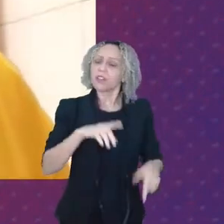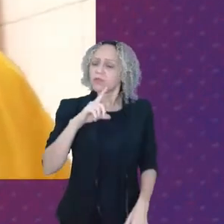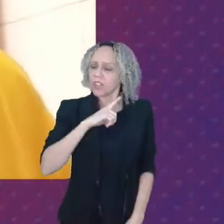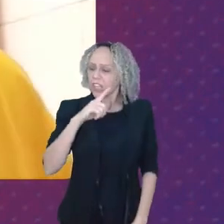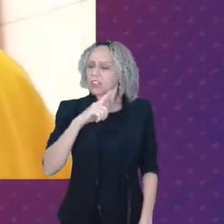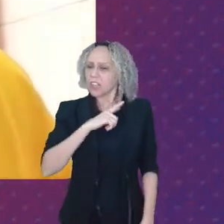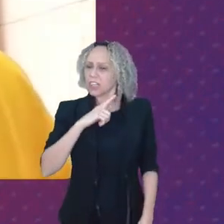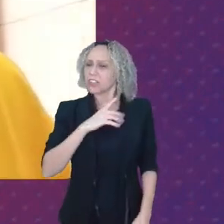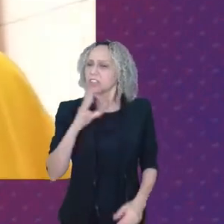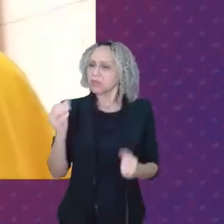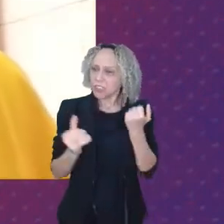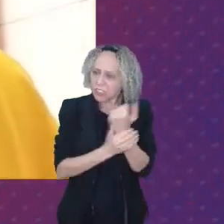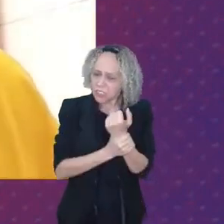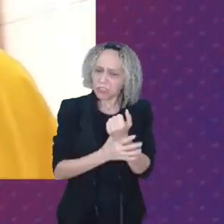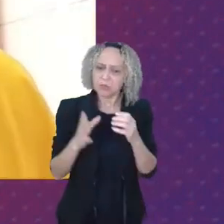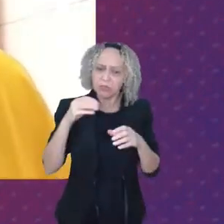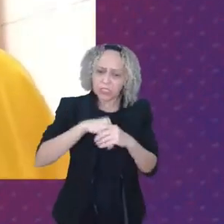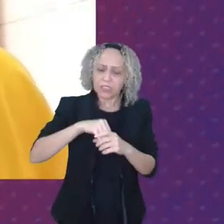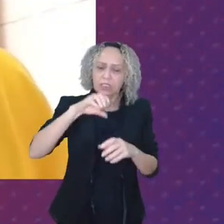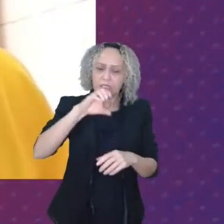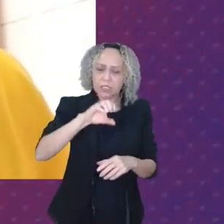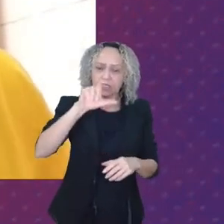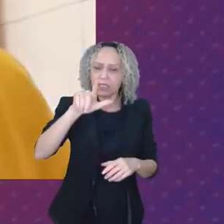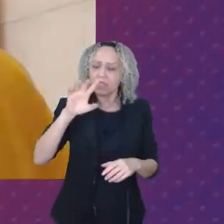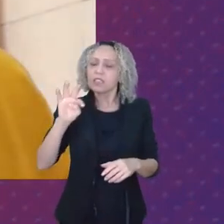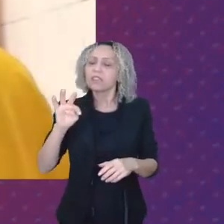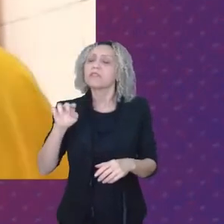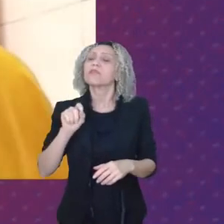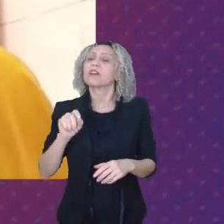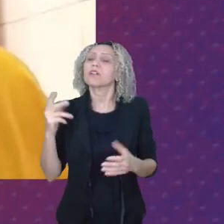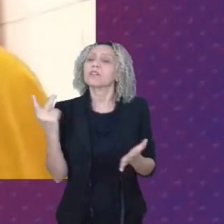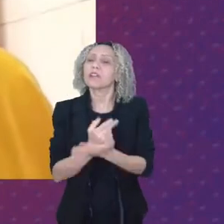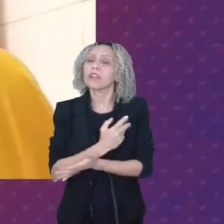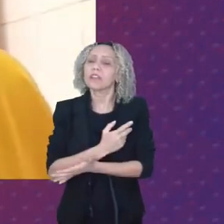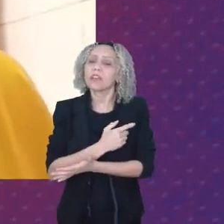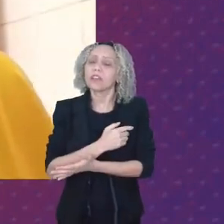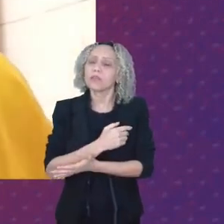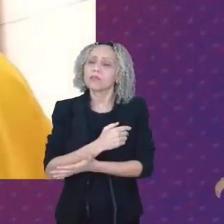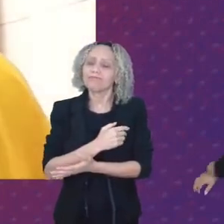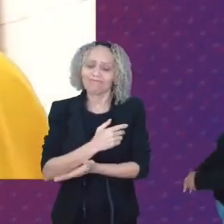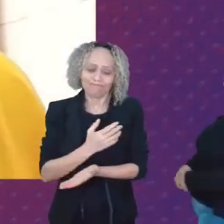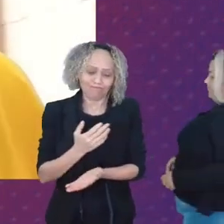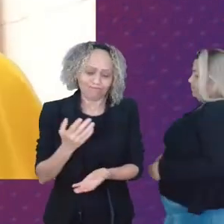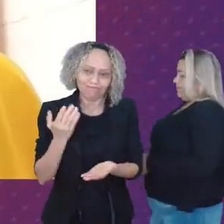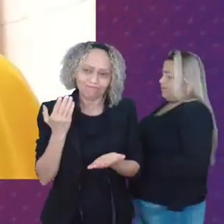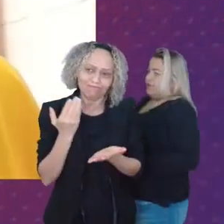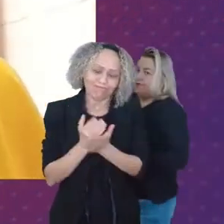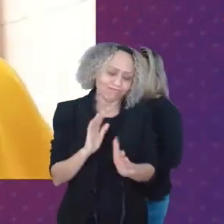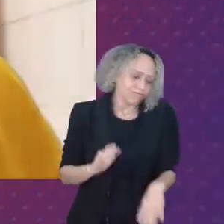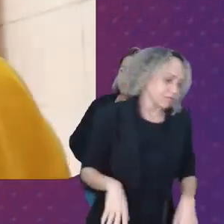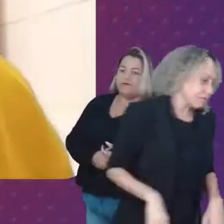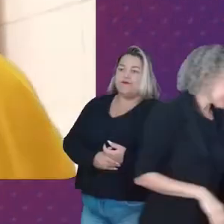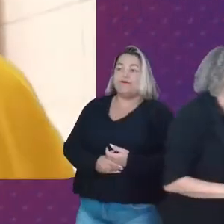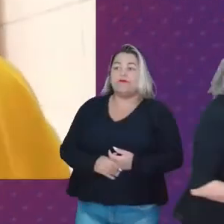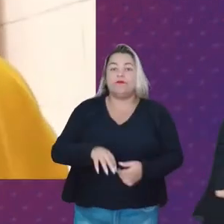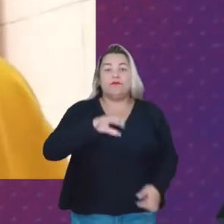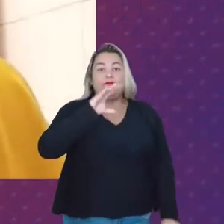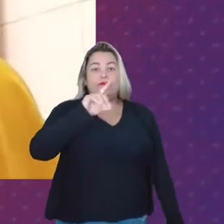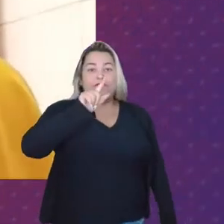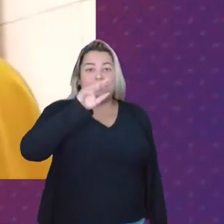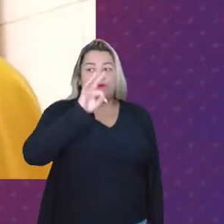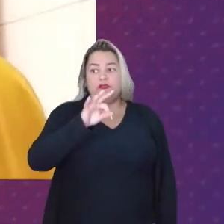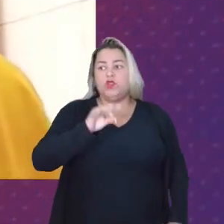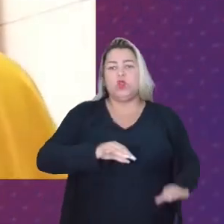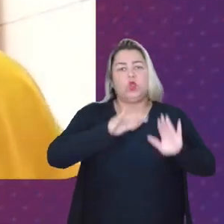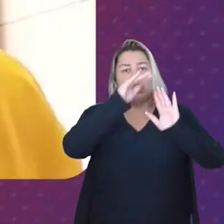da CLT, muitos saiu, né? Aí tem que ser conhecedora bem da CLT para poder chegar e falar e